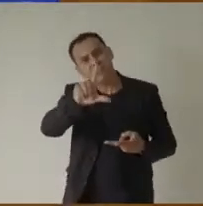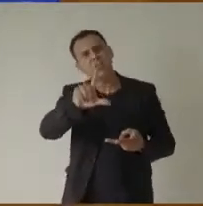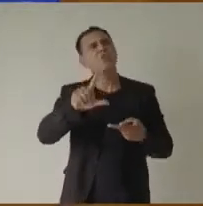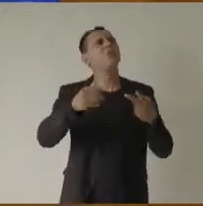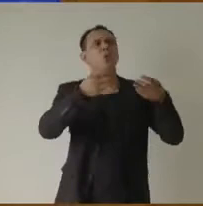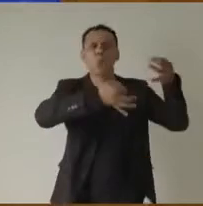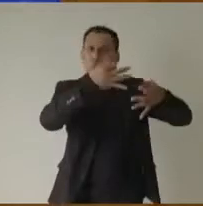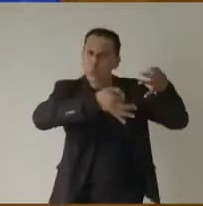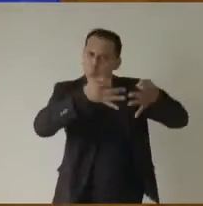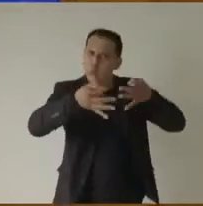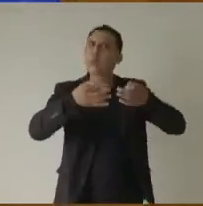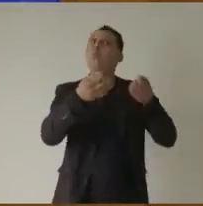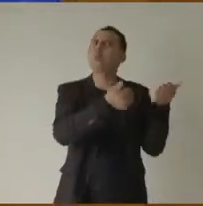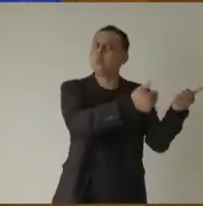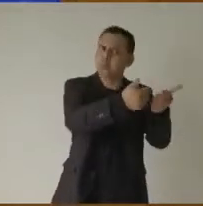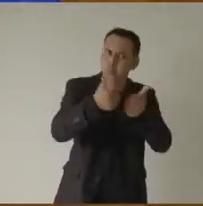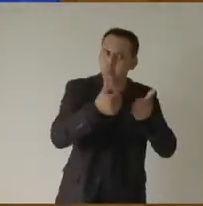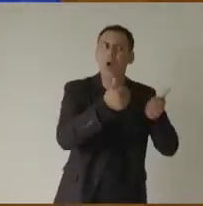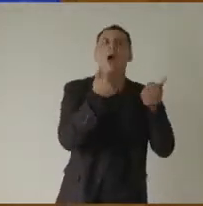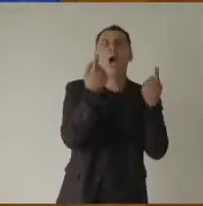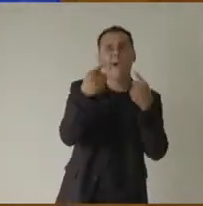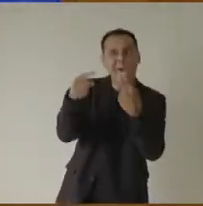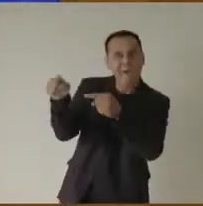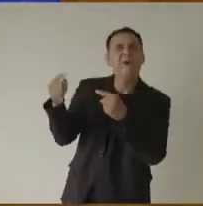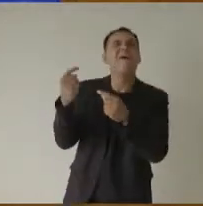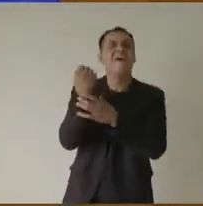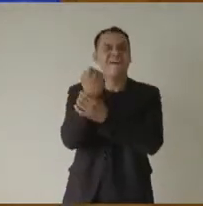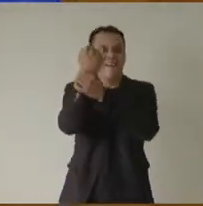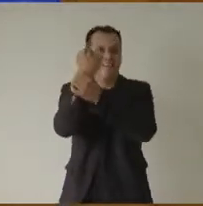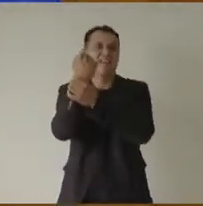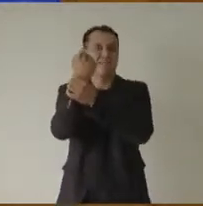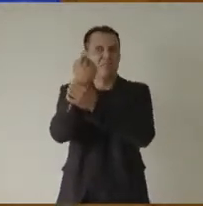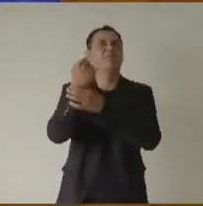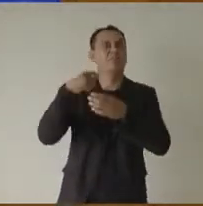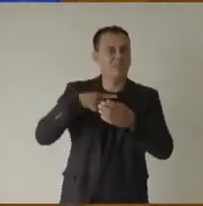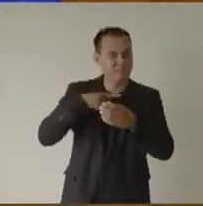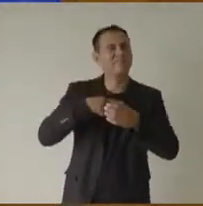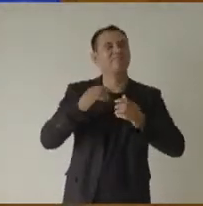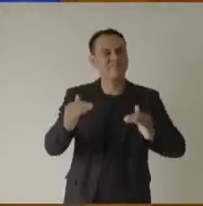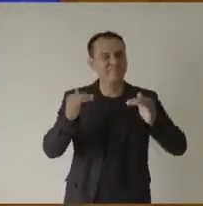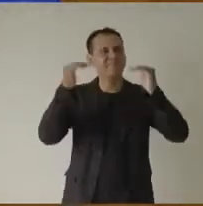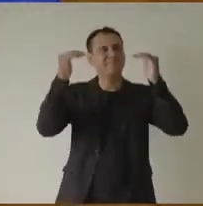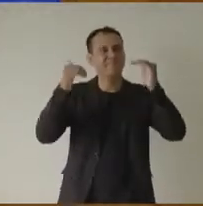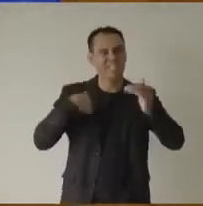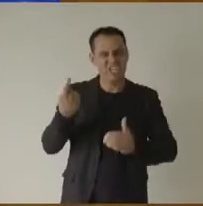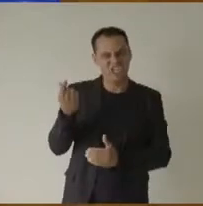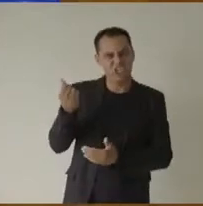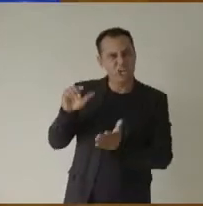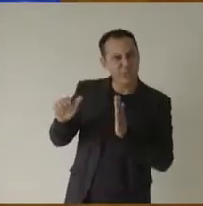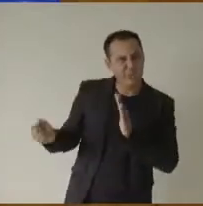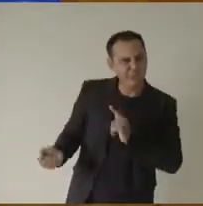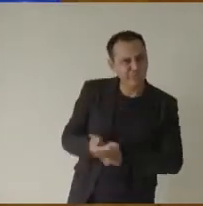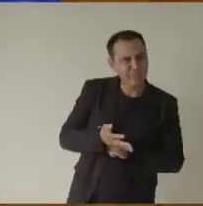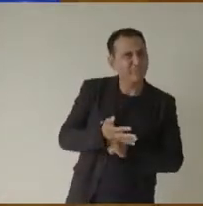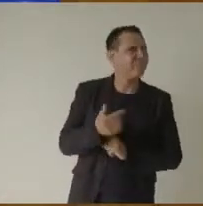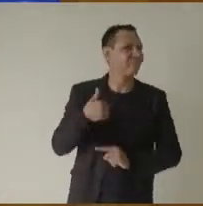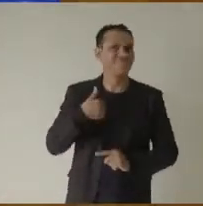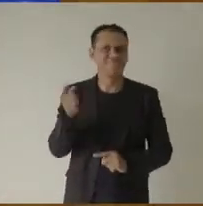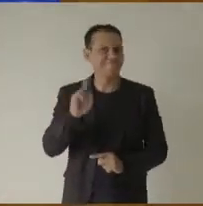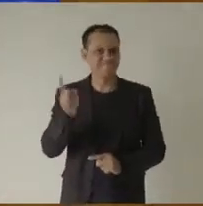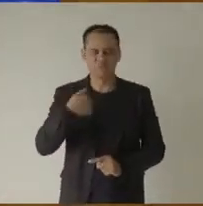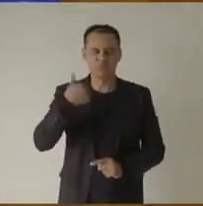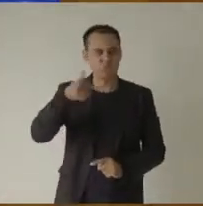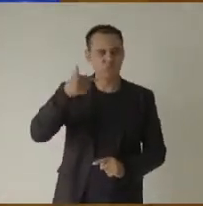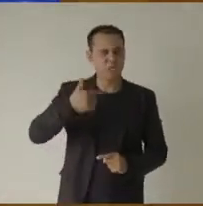que ter moral e não roubar o dinheiro da segurança pública. Isso no meu governo não vou permitir, não vou aceitar, e eu tendo